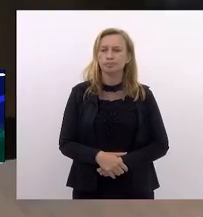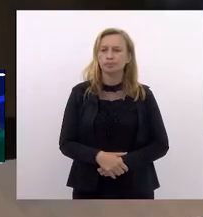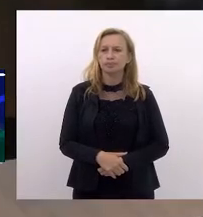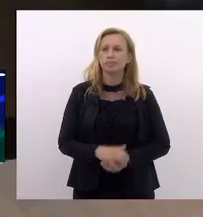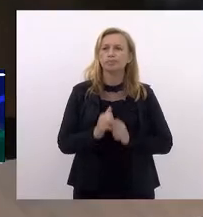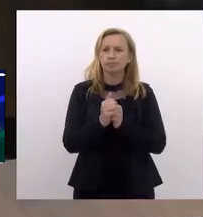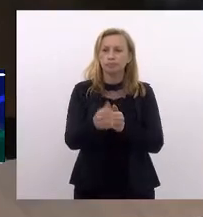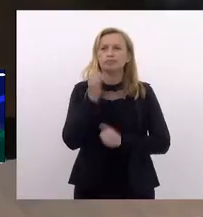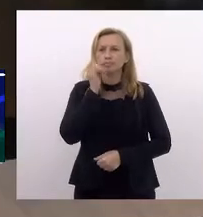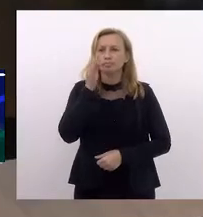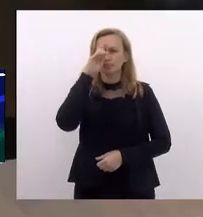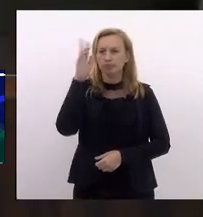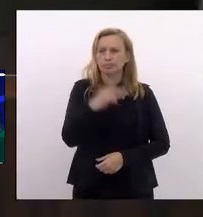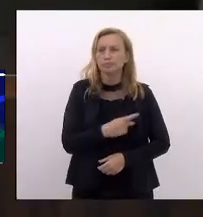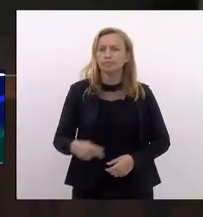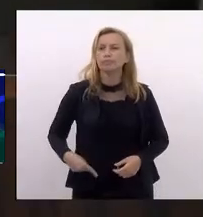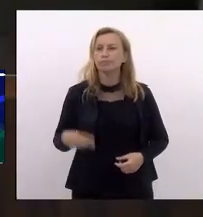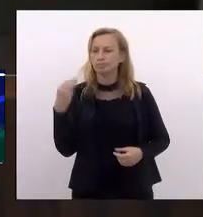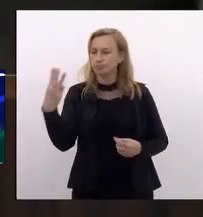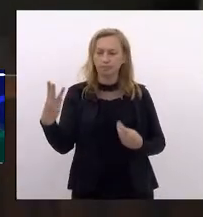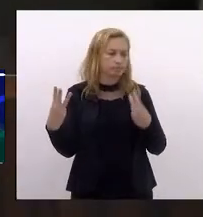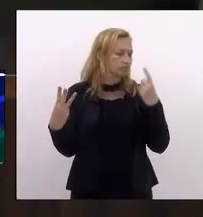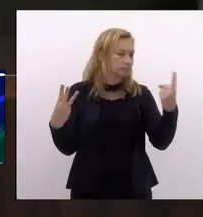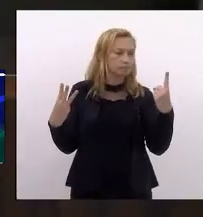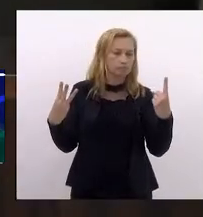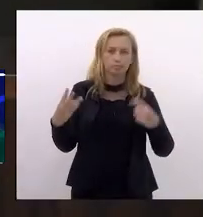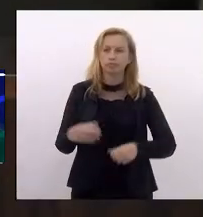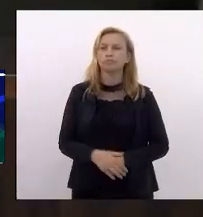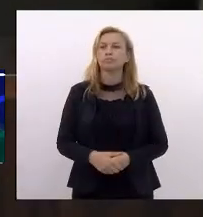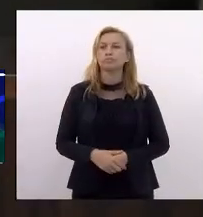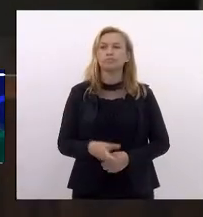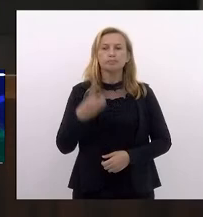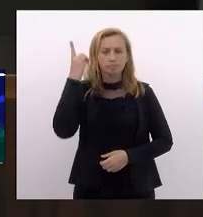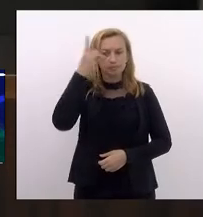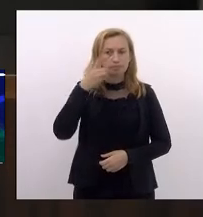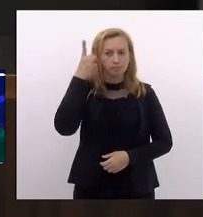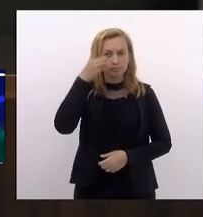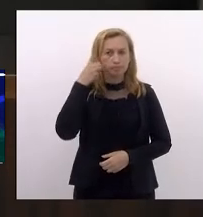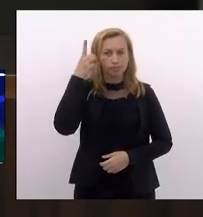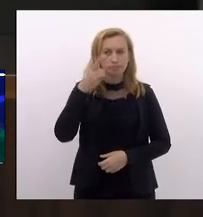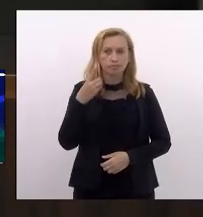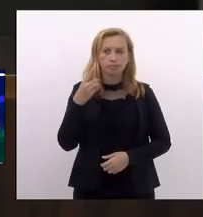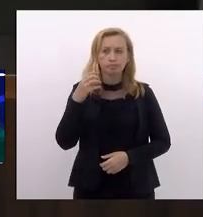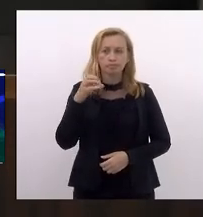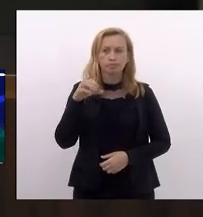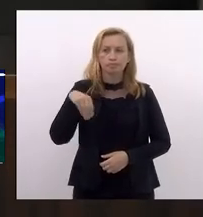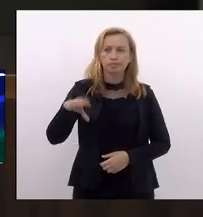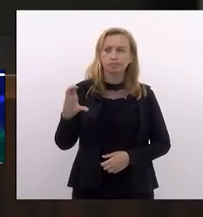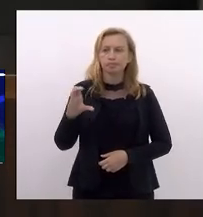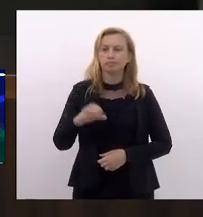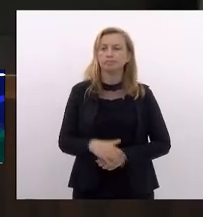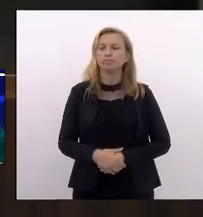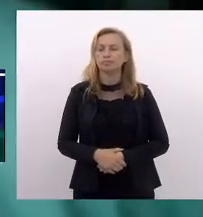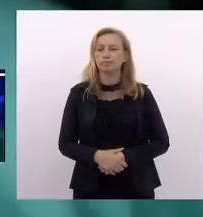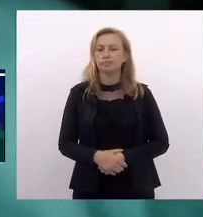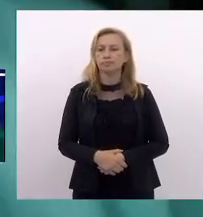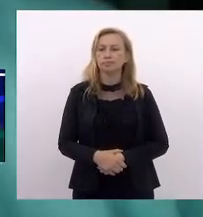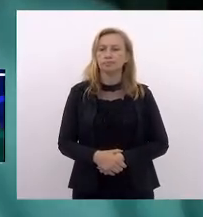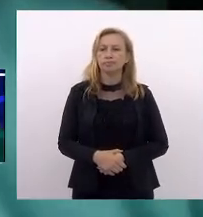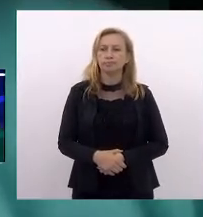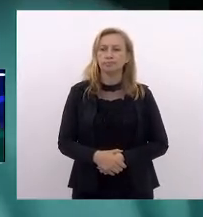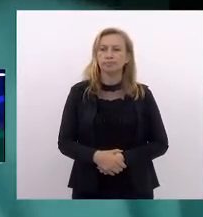acompanha o relator seu presente 3 a 1 o deputado de Carlos de Minas e